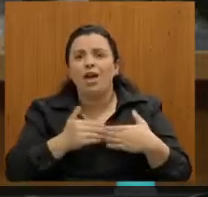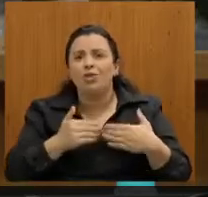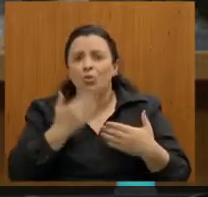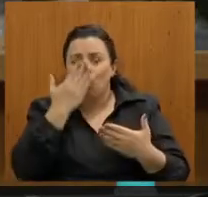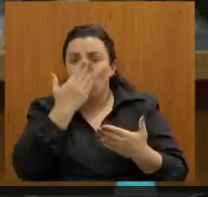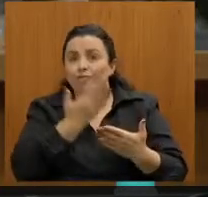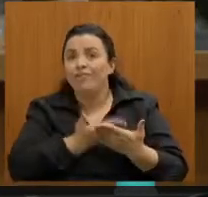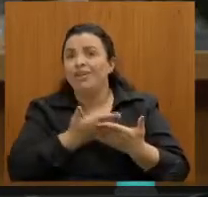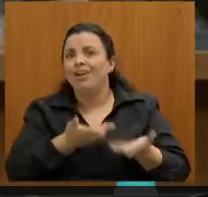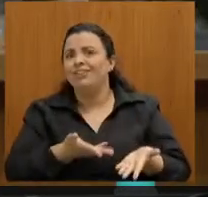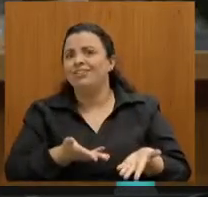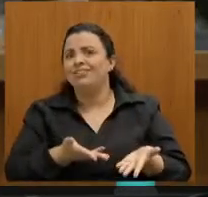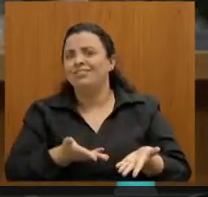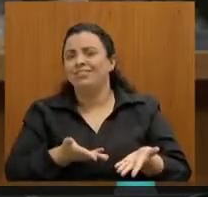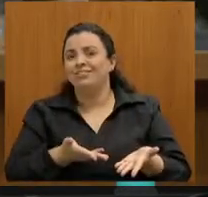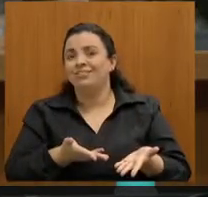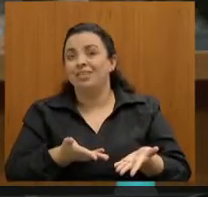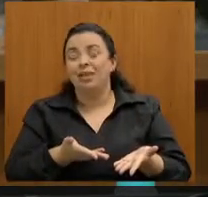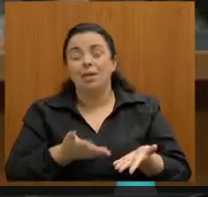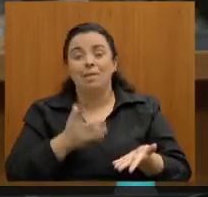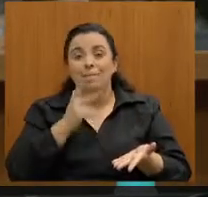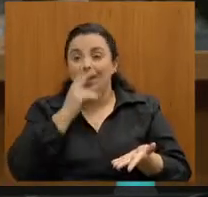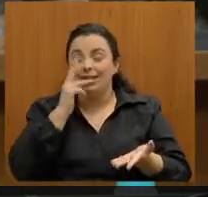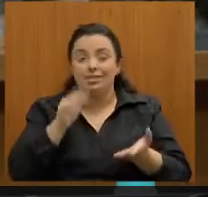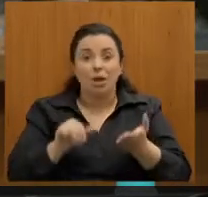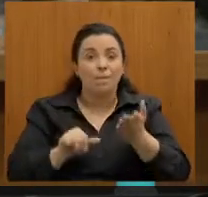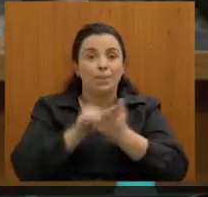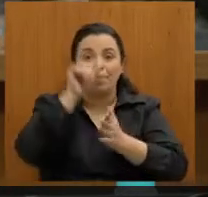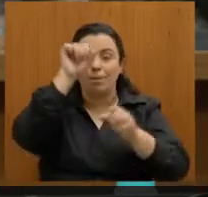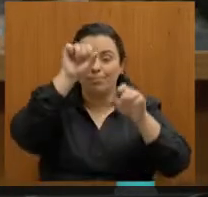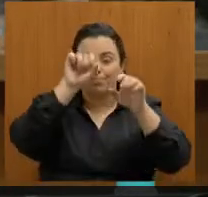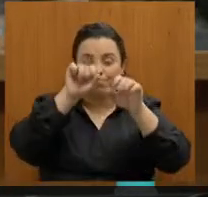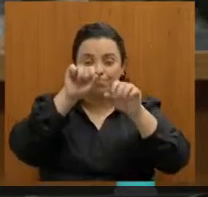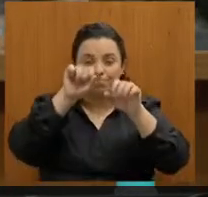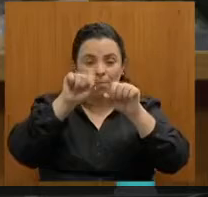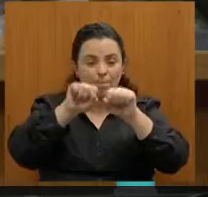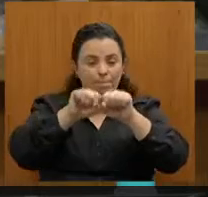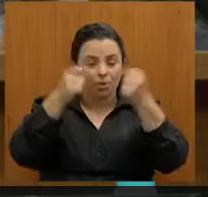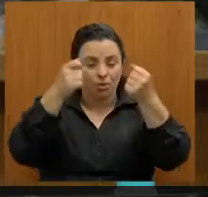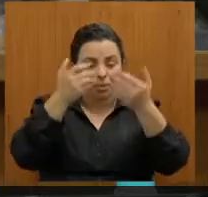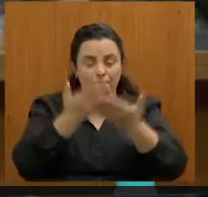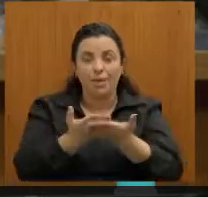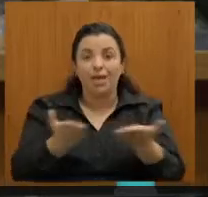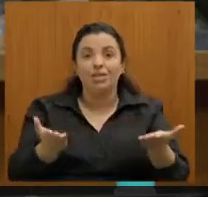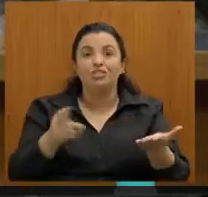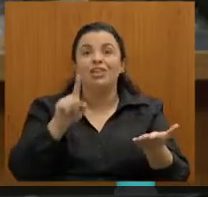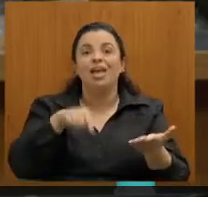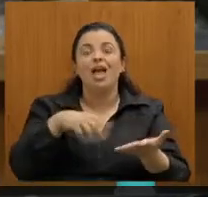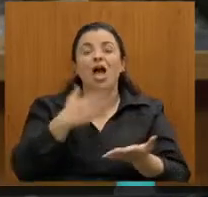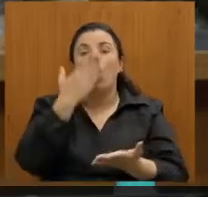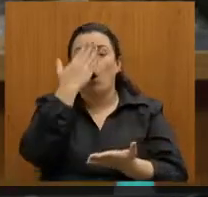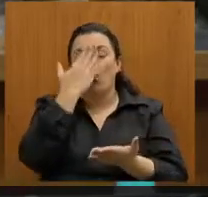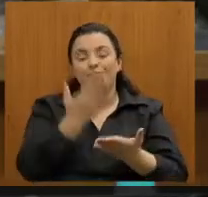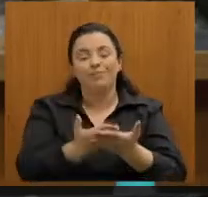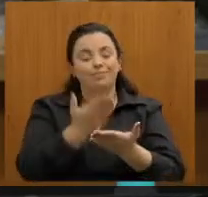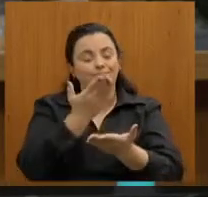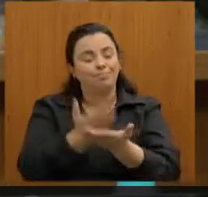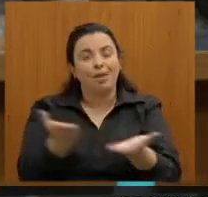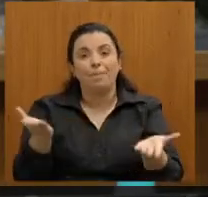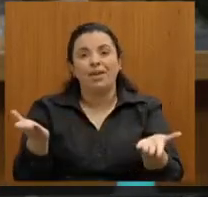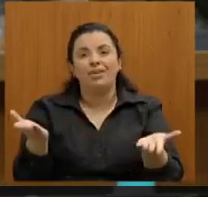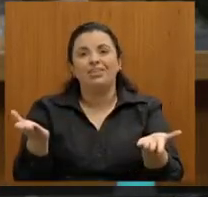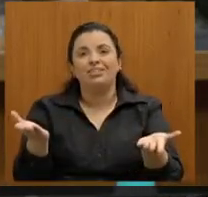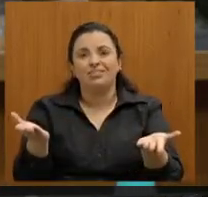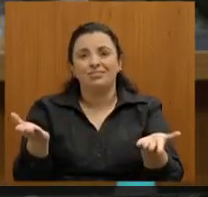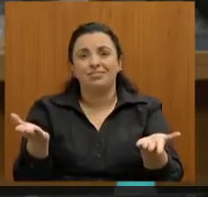confiança o que se quebra primeiro é o sentimento de confiança é muito além